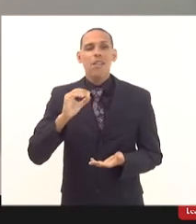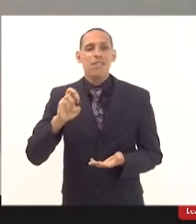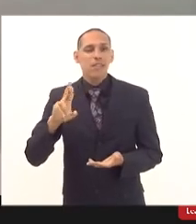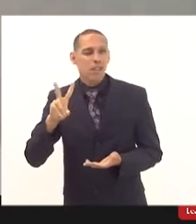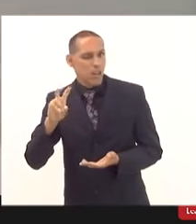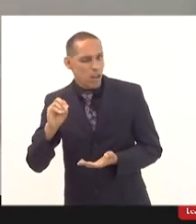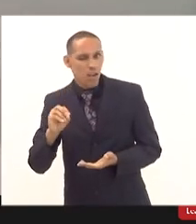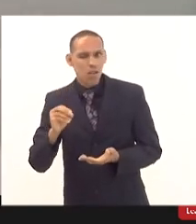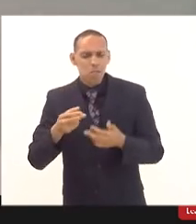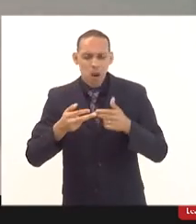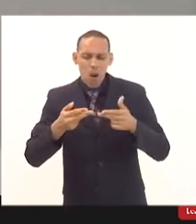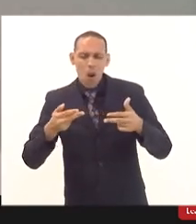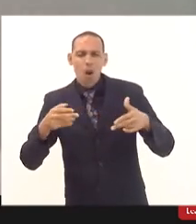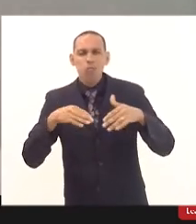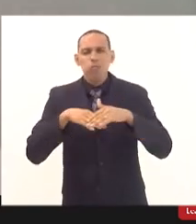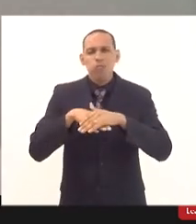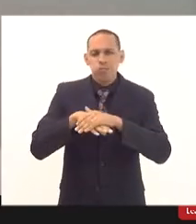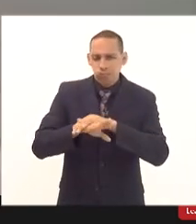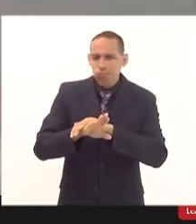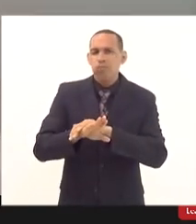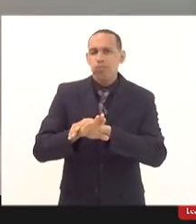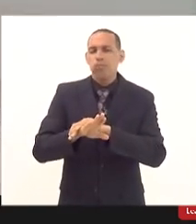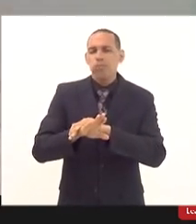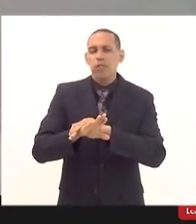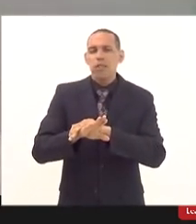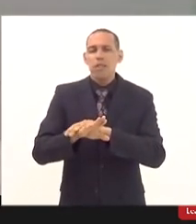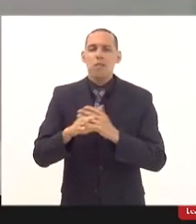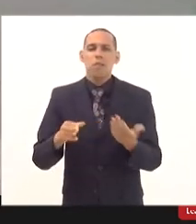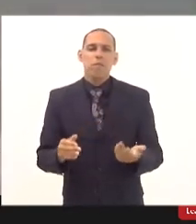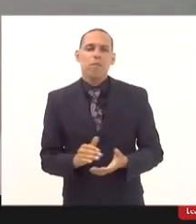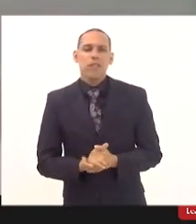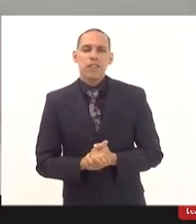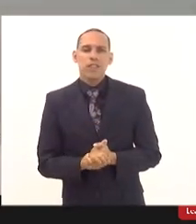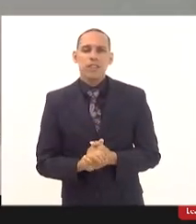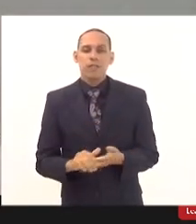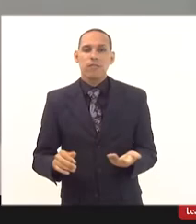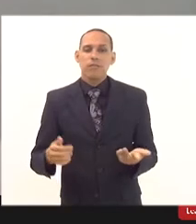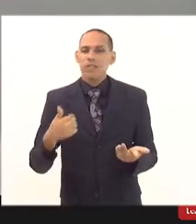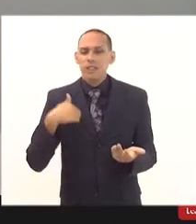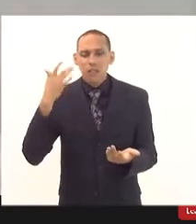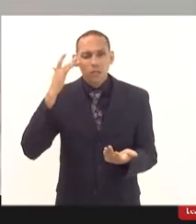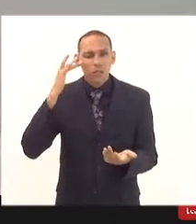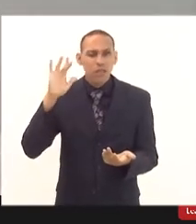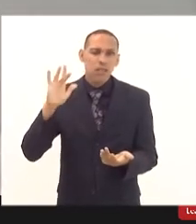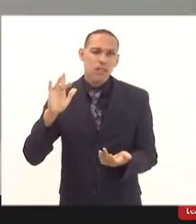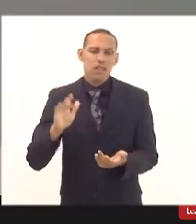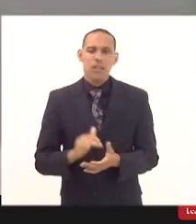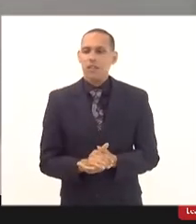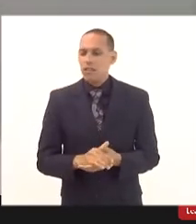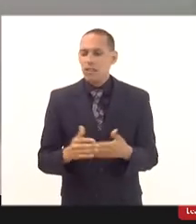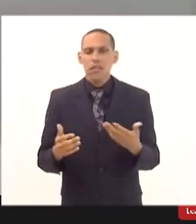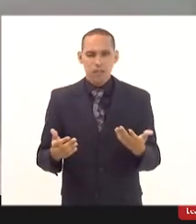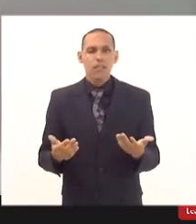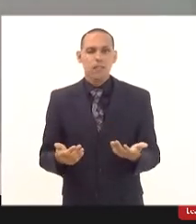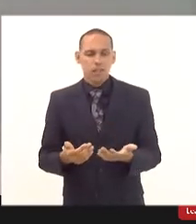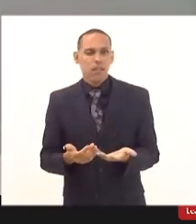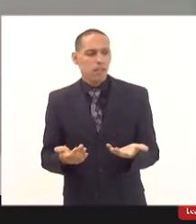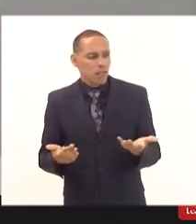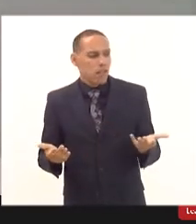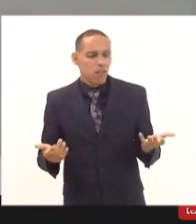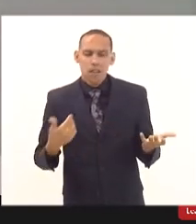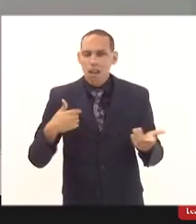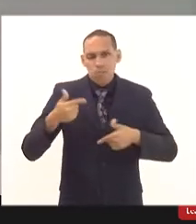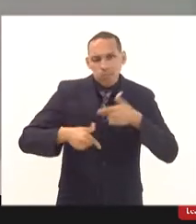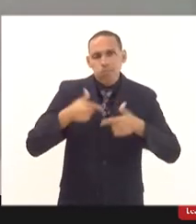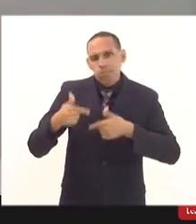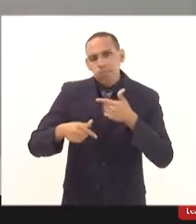têm pergunta Nacional planta que eu eu São Paulo eu não sei hoje como está ISO mas quando estava trabalhando na